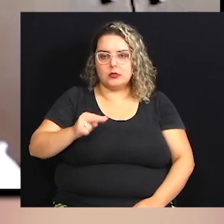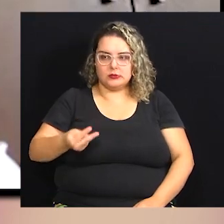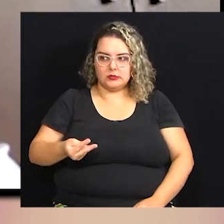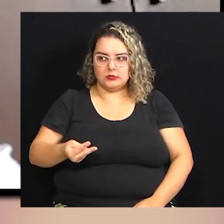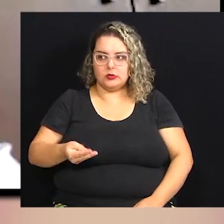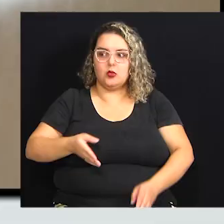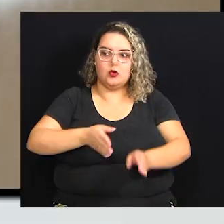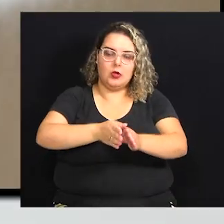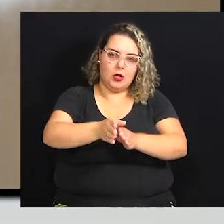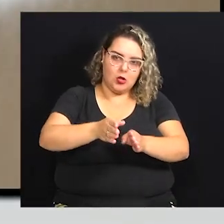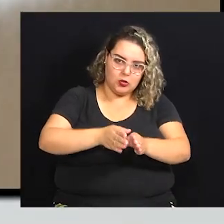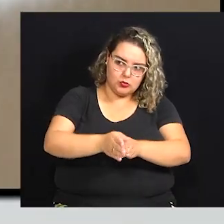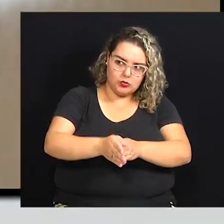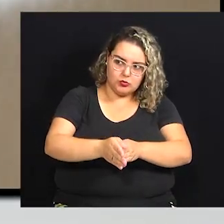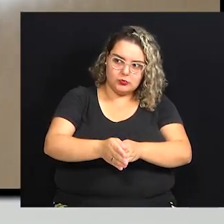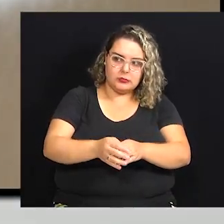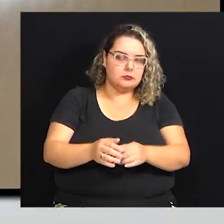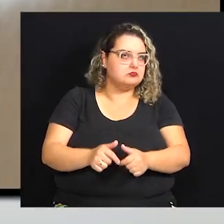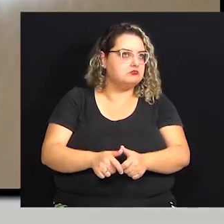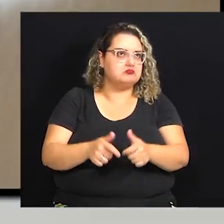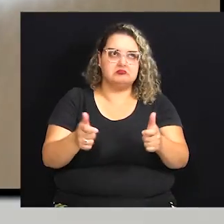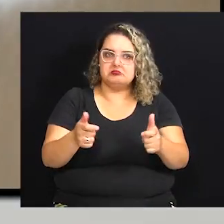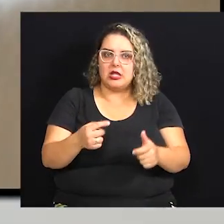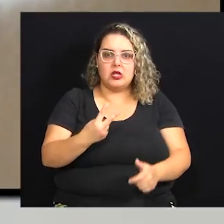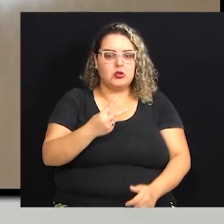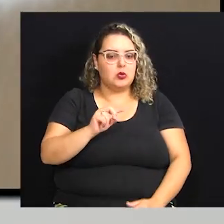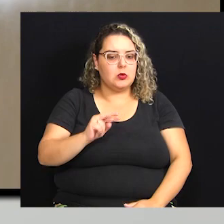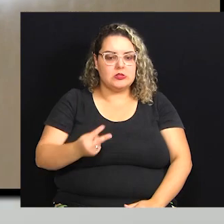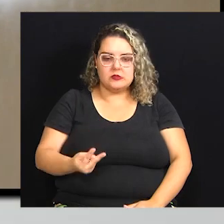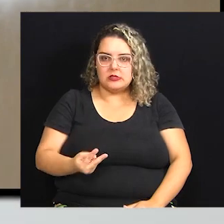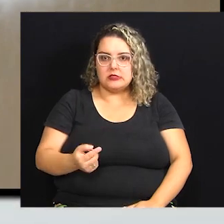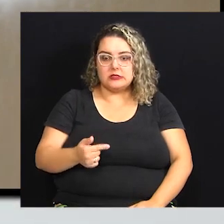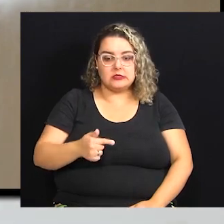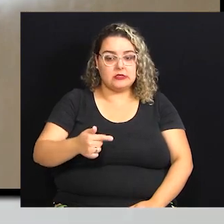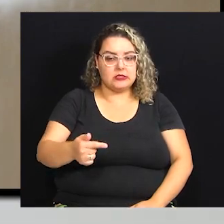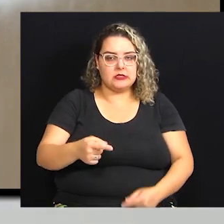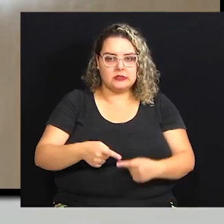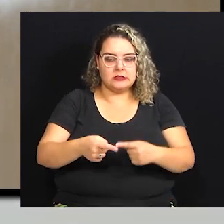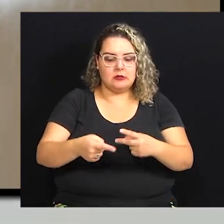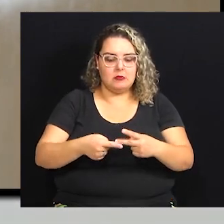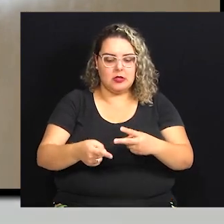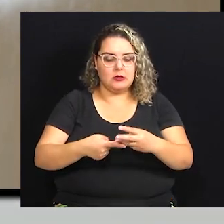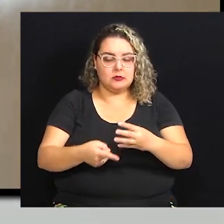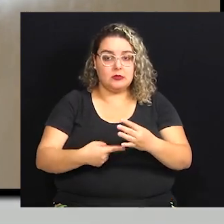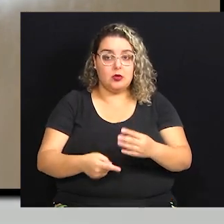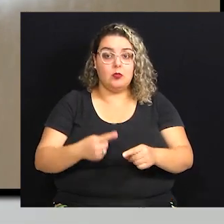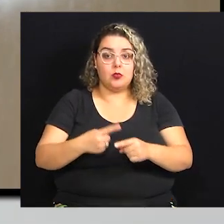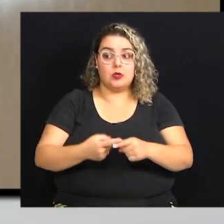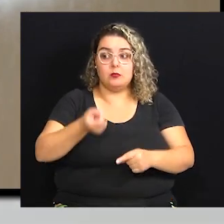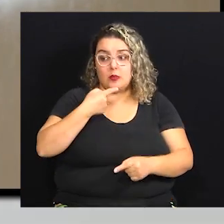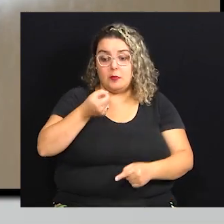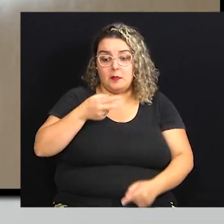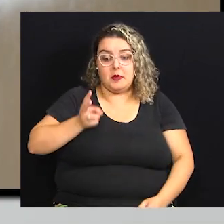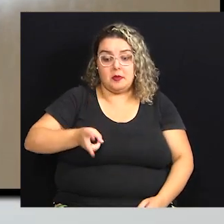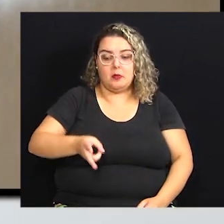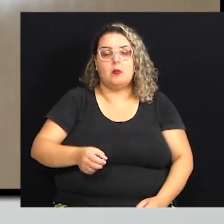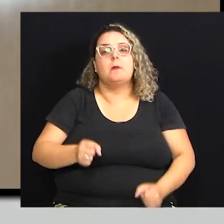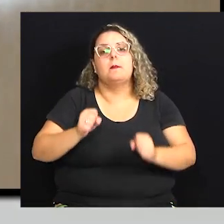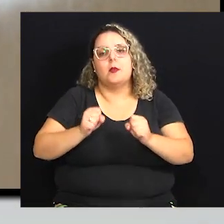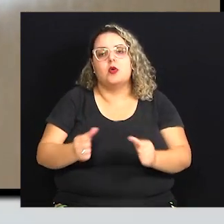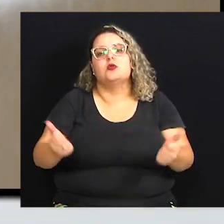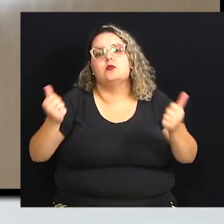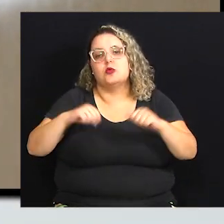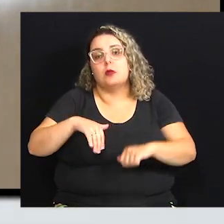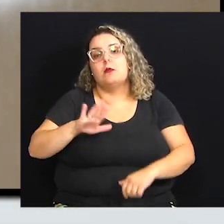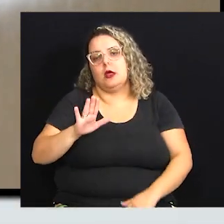vezes. O que a gente recomenda é no máximo aí cerca de 2 vezes por semana, porque o excesso desses remédios